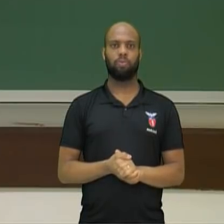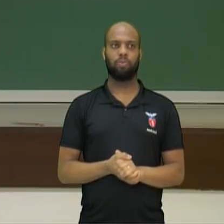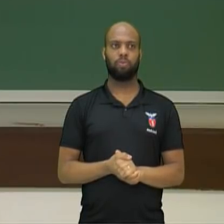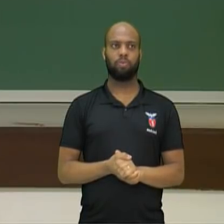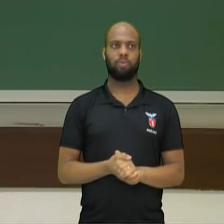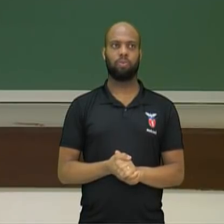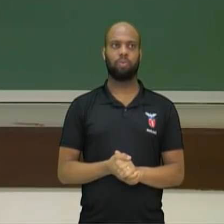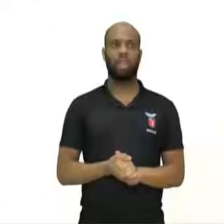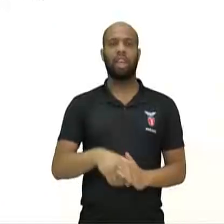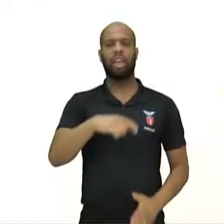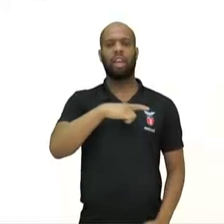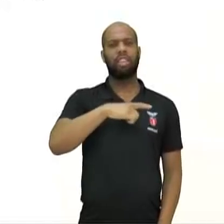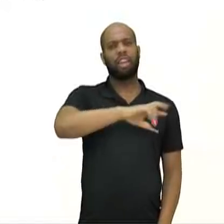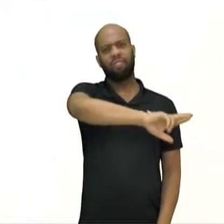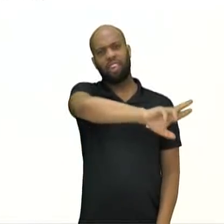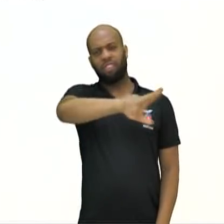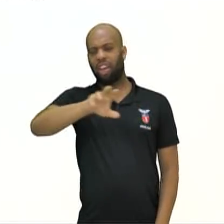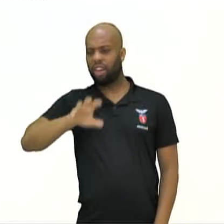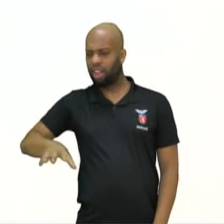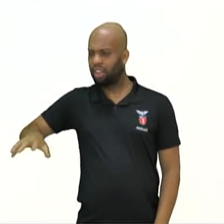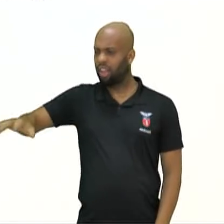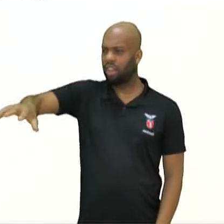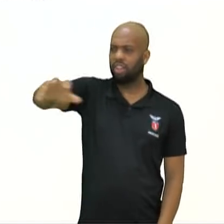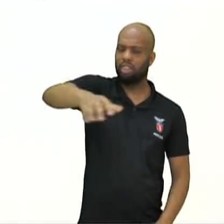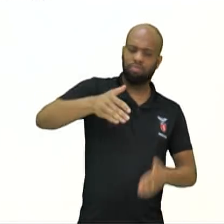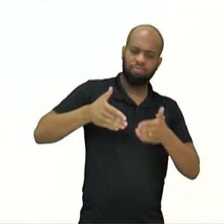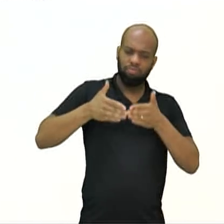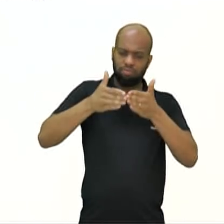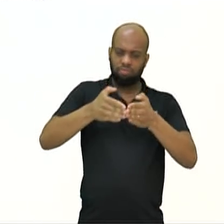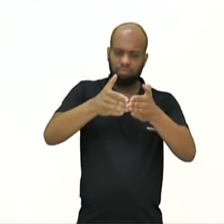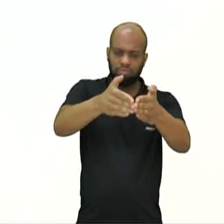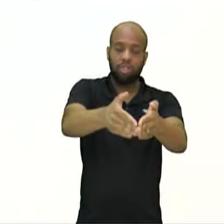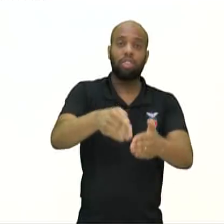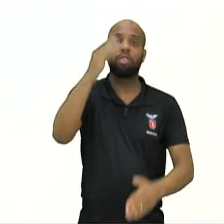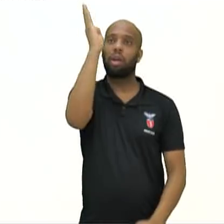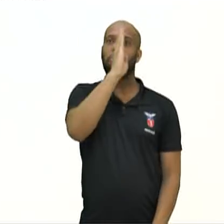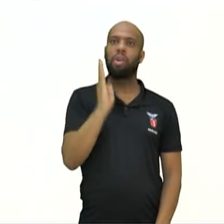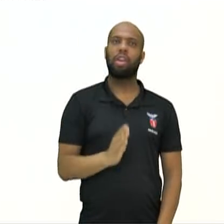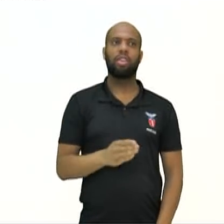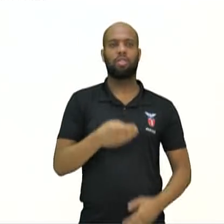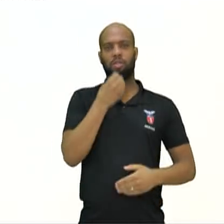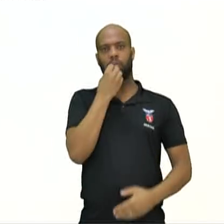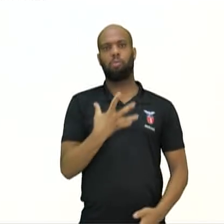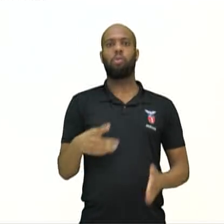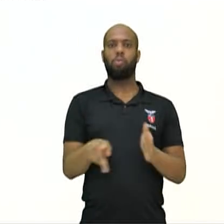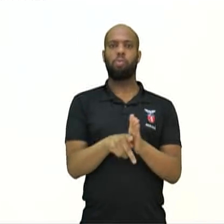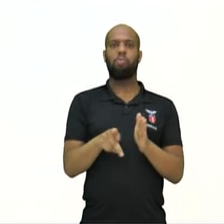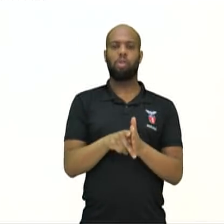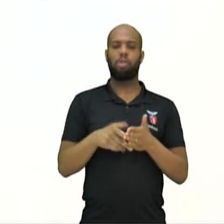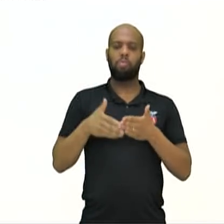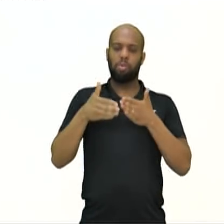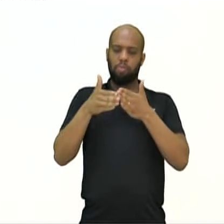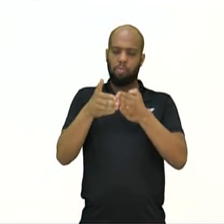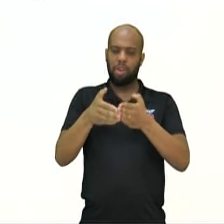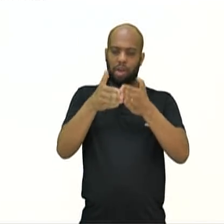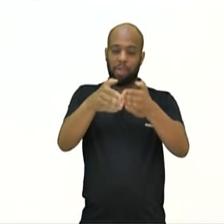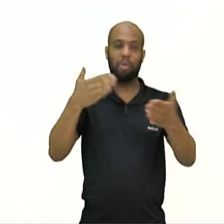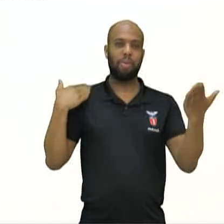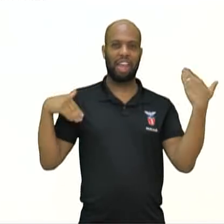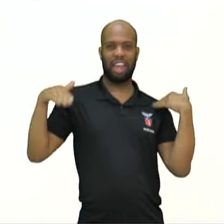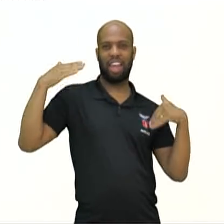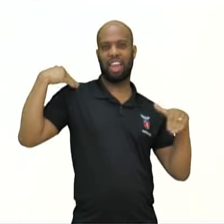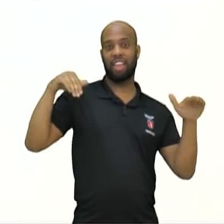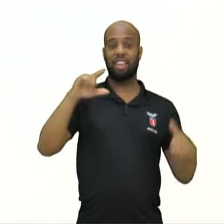Com muitas áreas navegáveis, Brasil é ideal para passeios de barco. O país